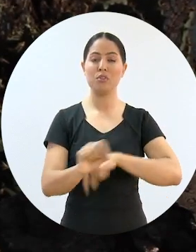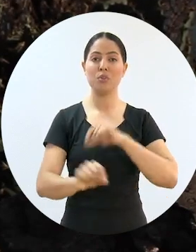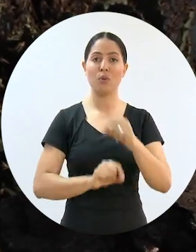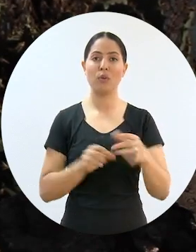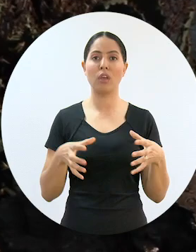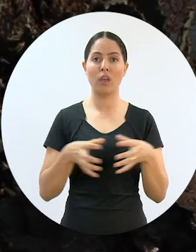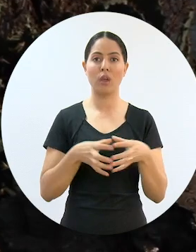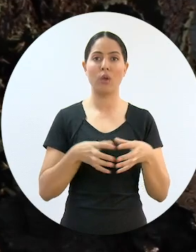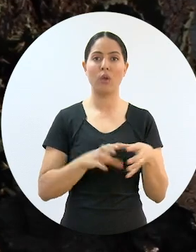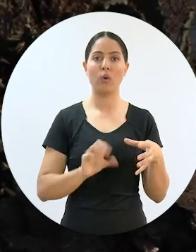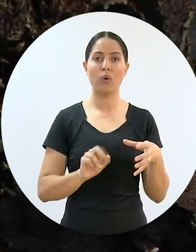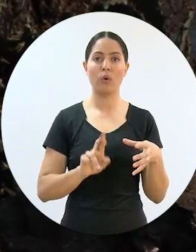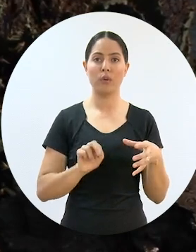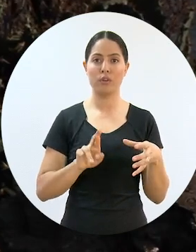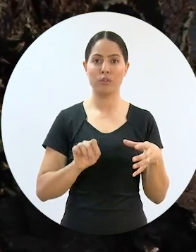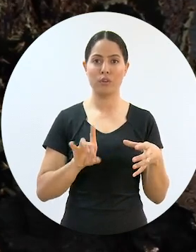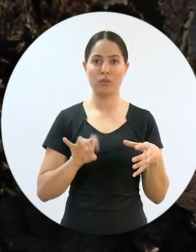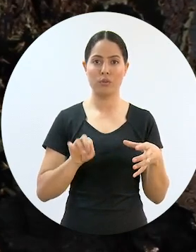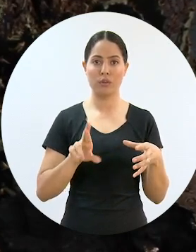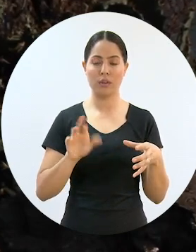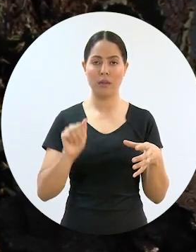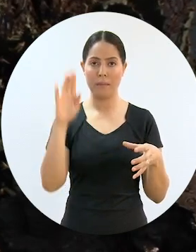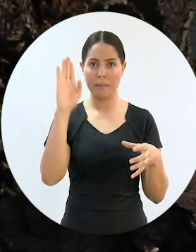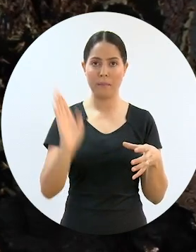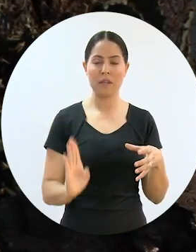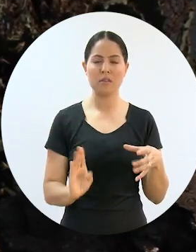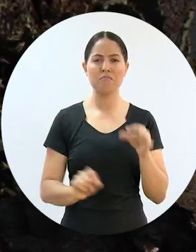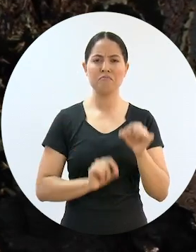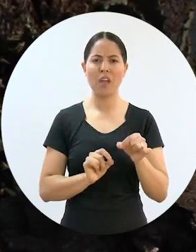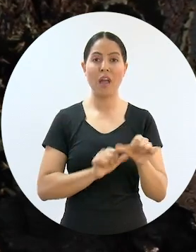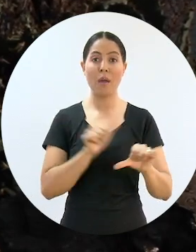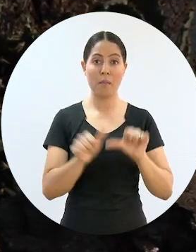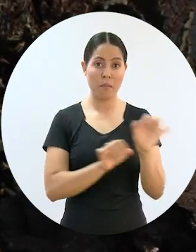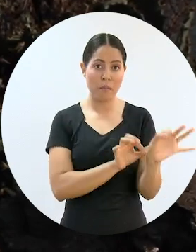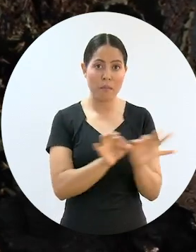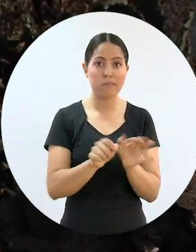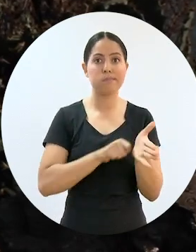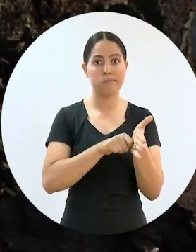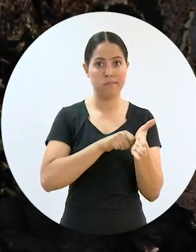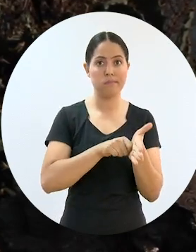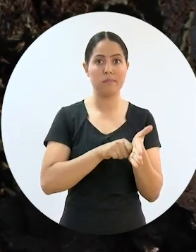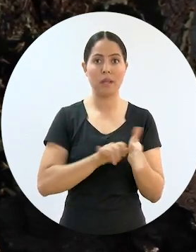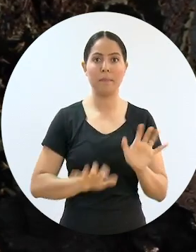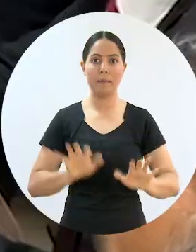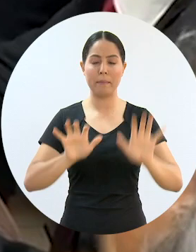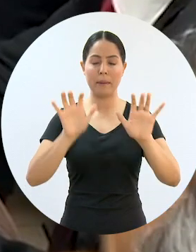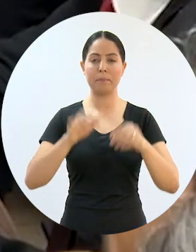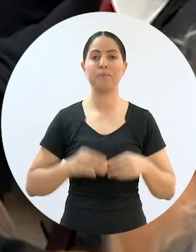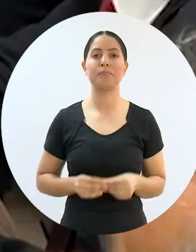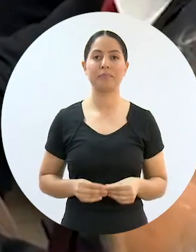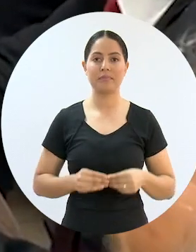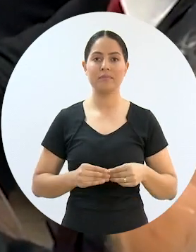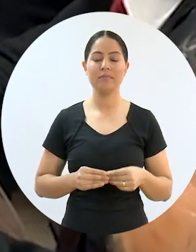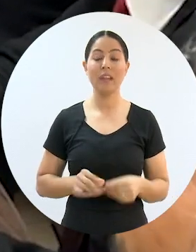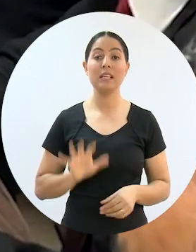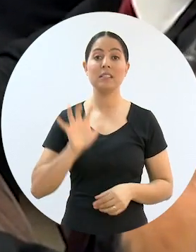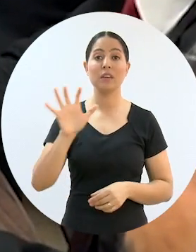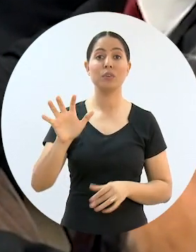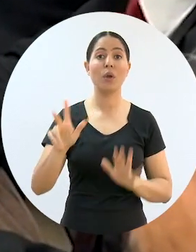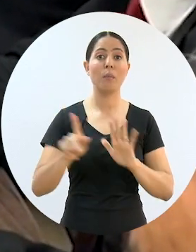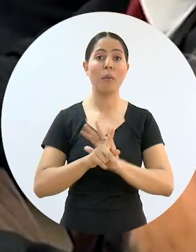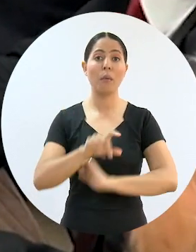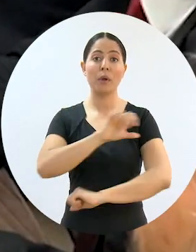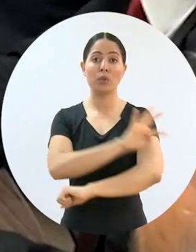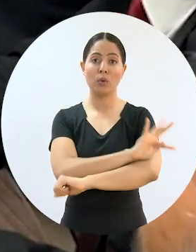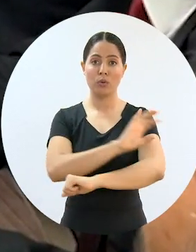Nacional. A comitiva apontou excelentes resultados nas correições nas seccionais. A seccional da OAB